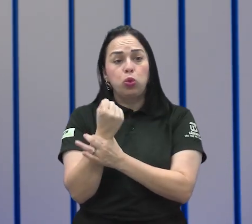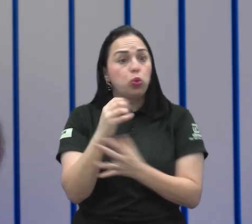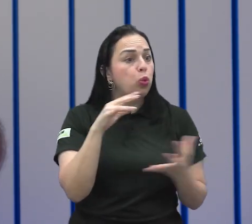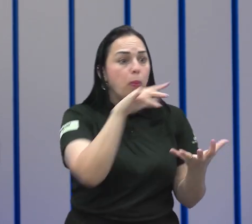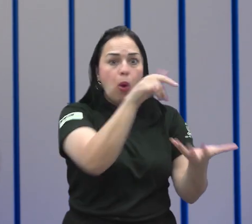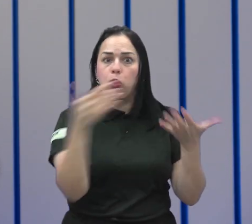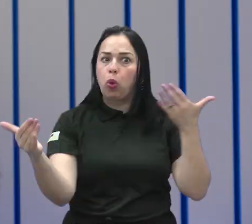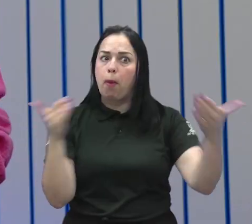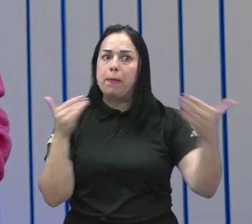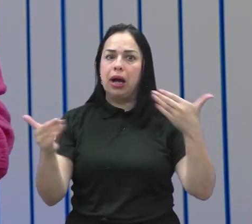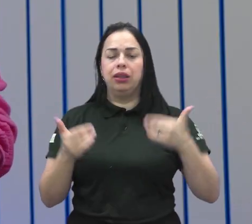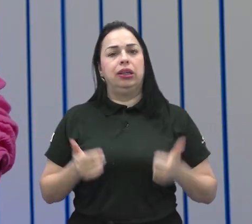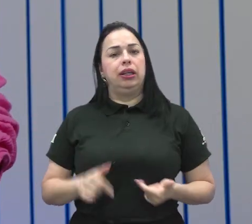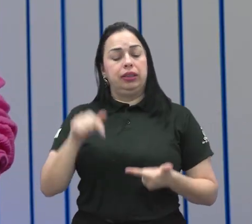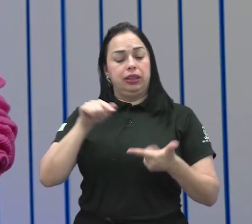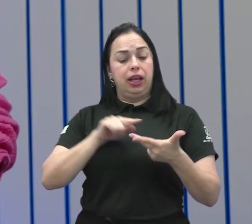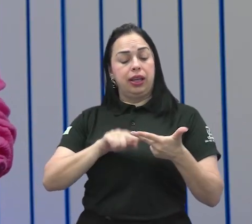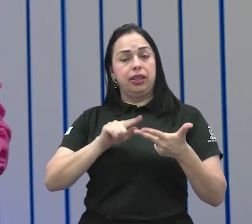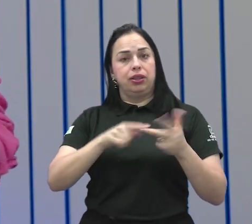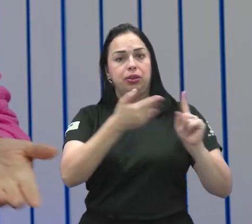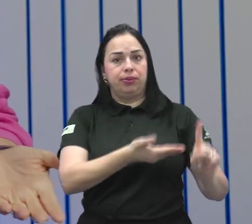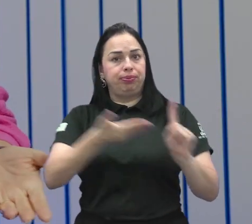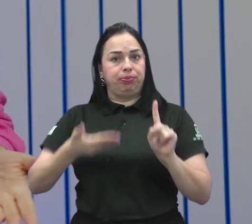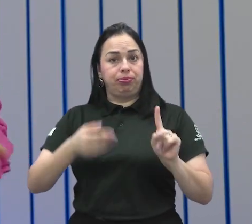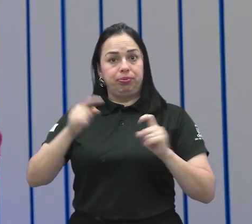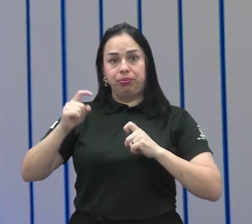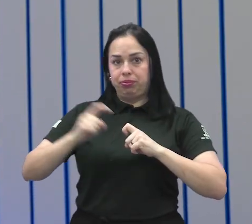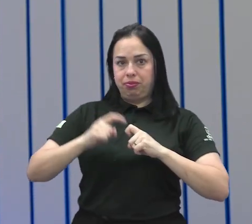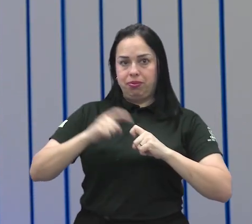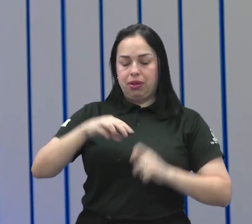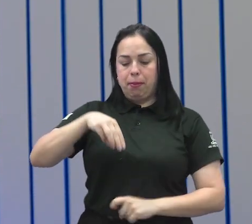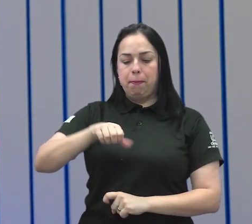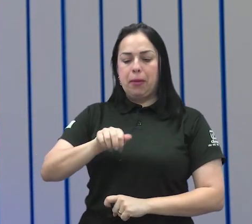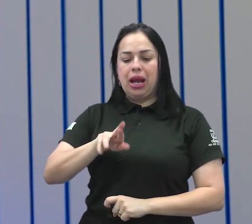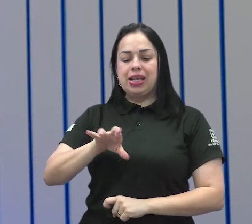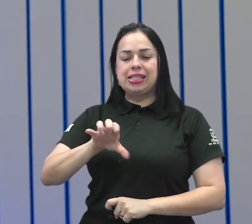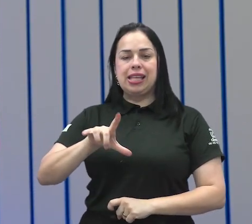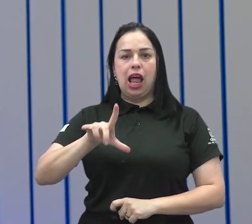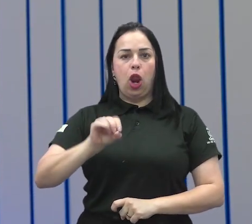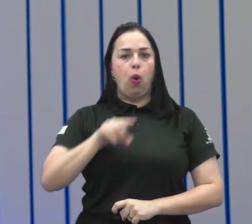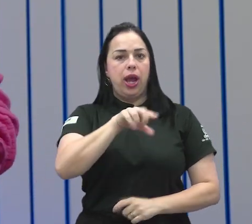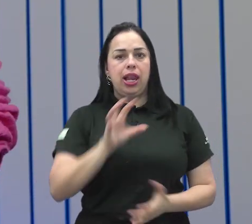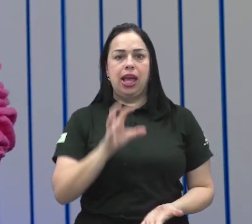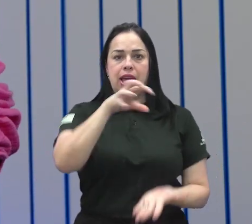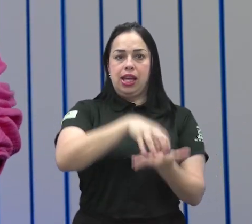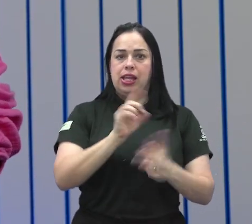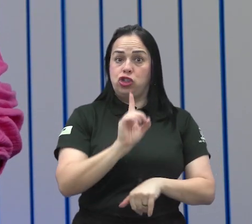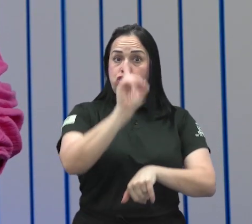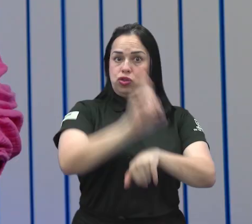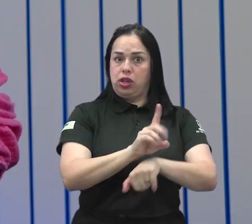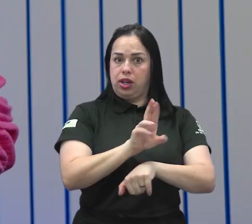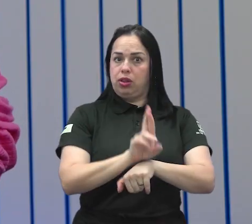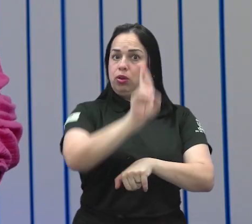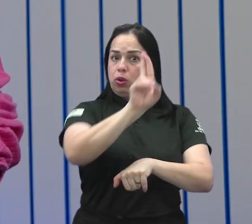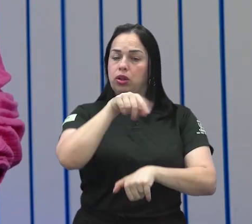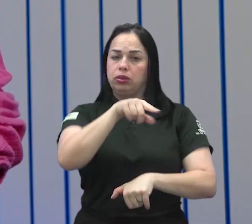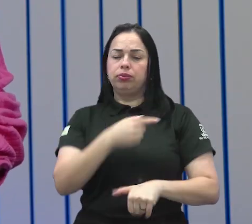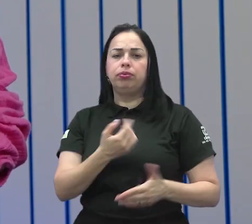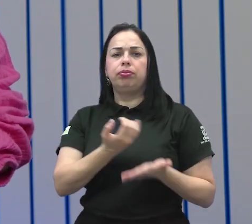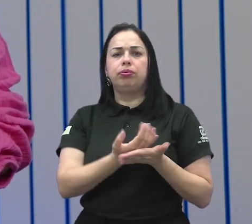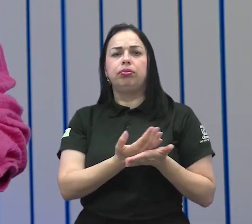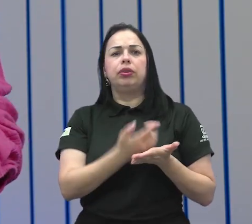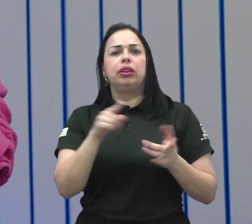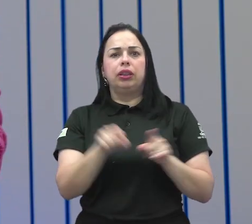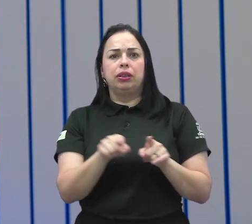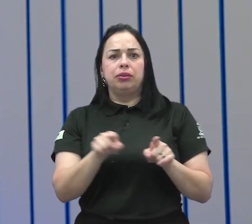seguro do mundo. No estúdio, receberemos o médico Marcelo Romanelli, diretor do Banco de Sangue de São José dos Campos,